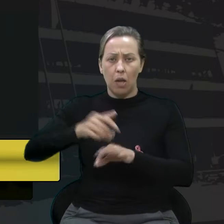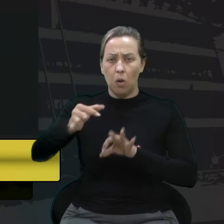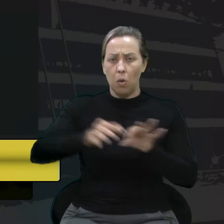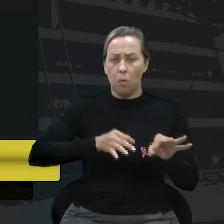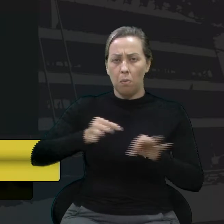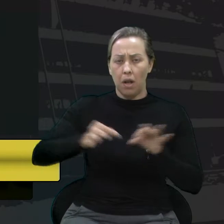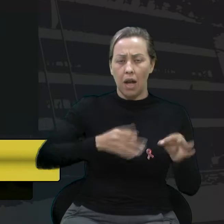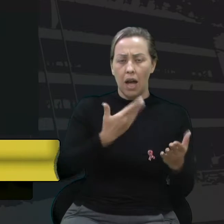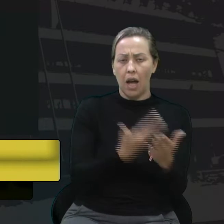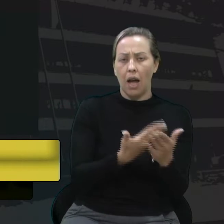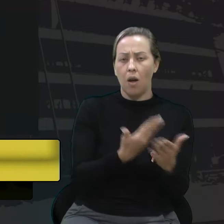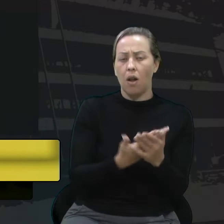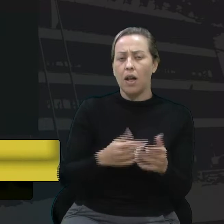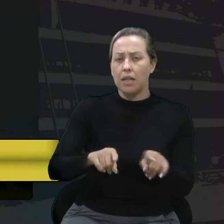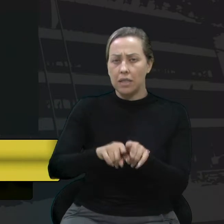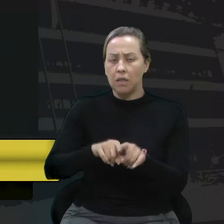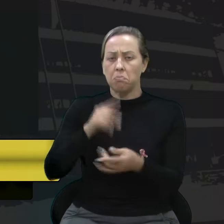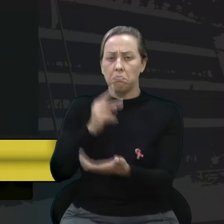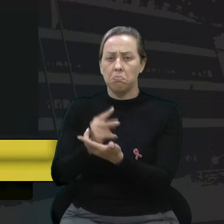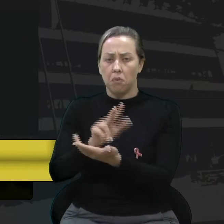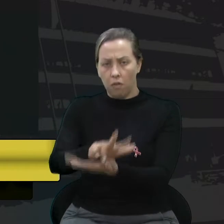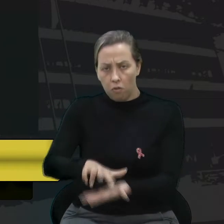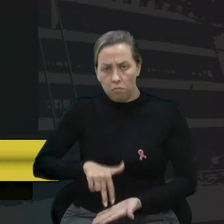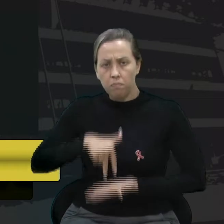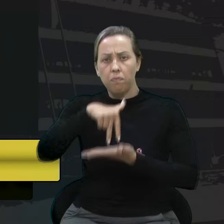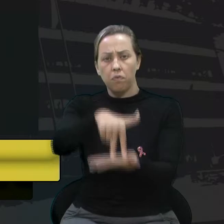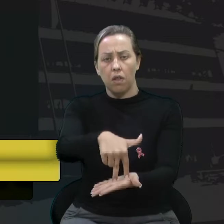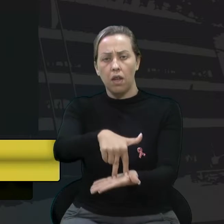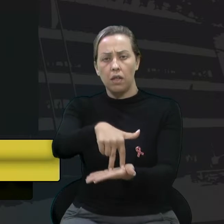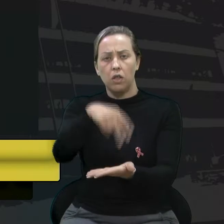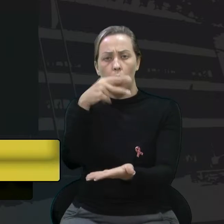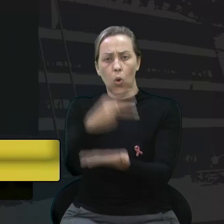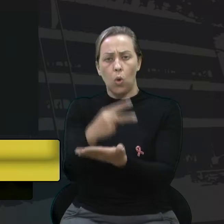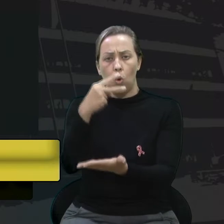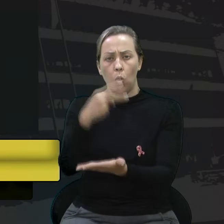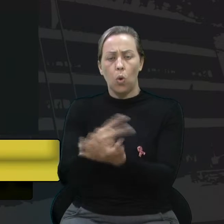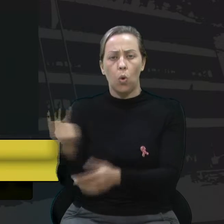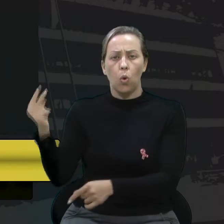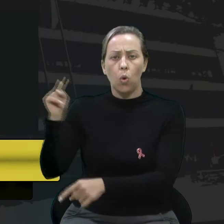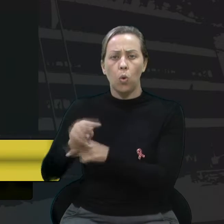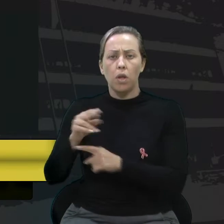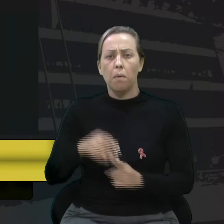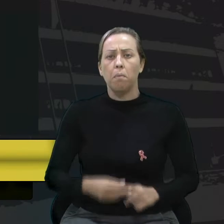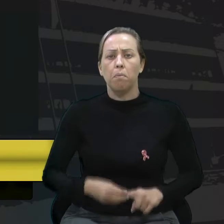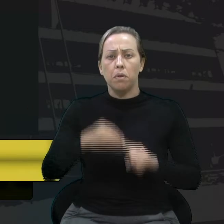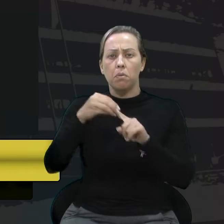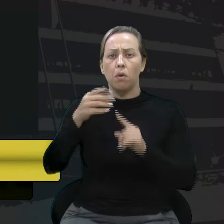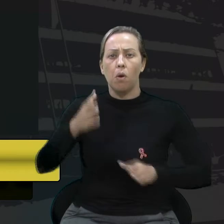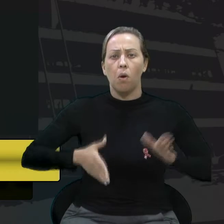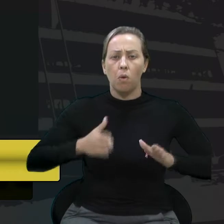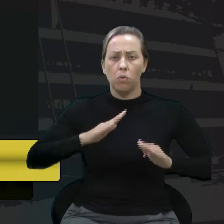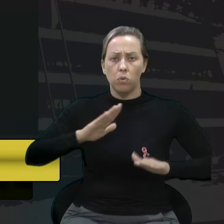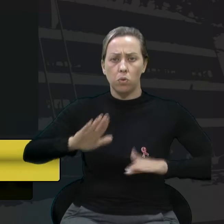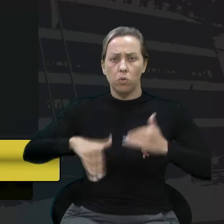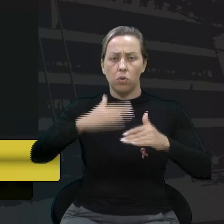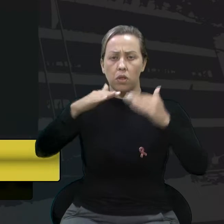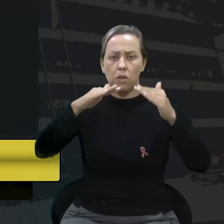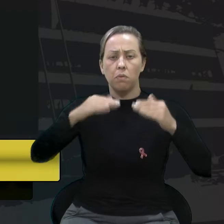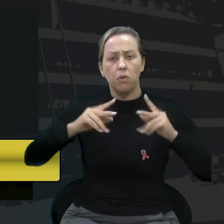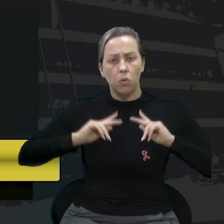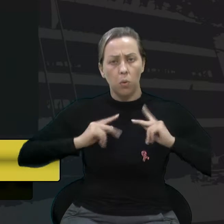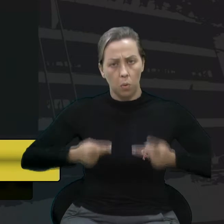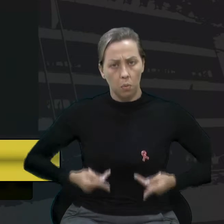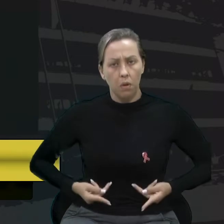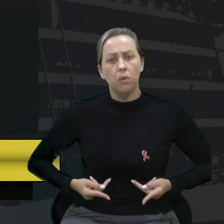de aula e que mesmo assim estão lá, de forma incansável, cuidando de uma principal parte do desenvolvimento humano, que